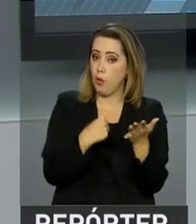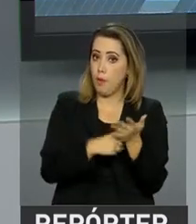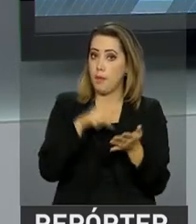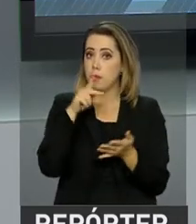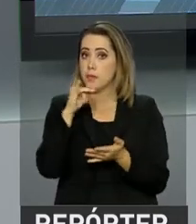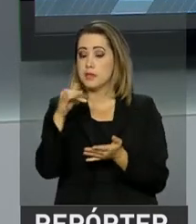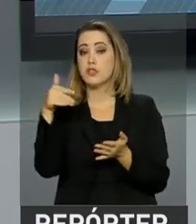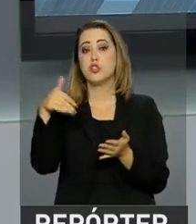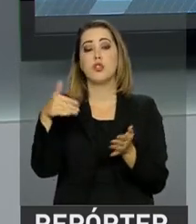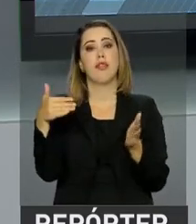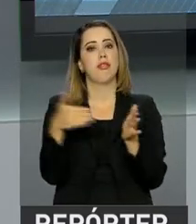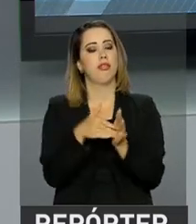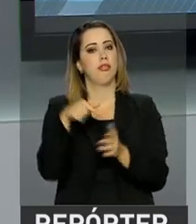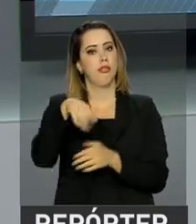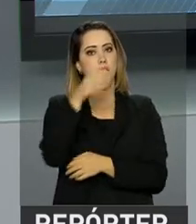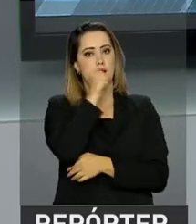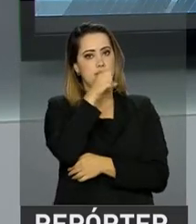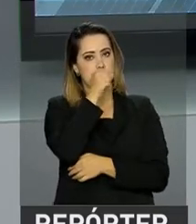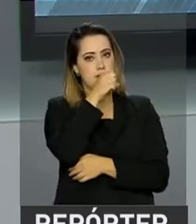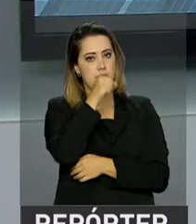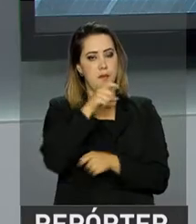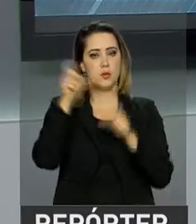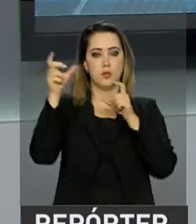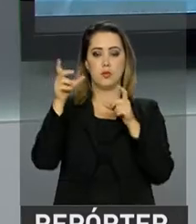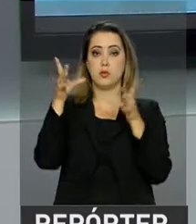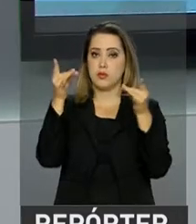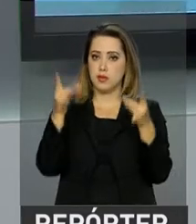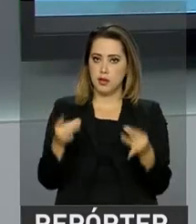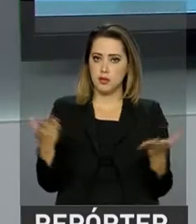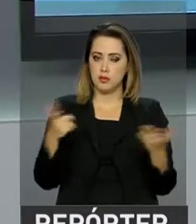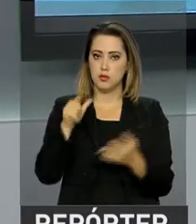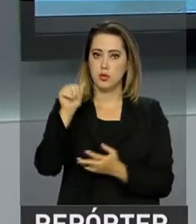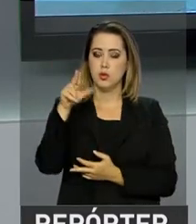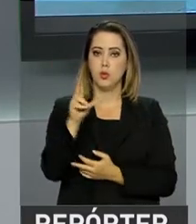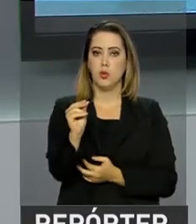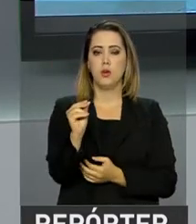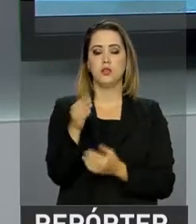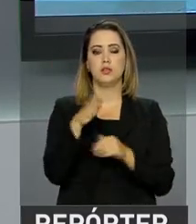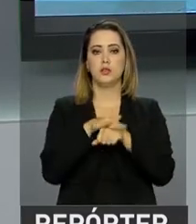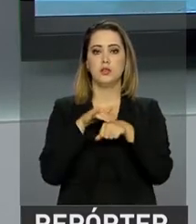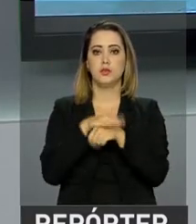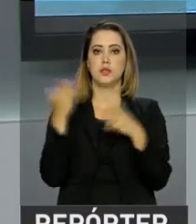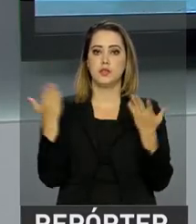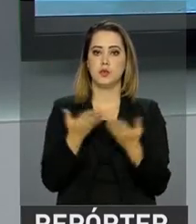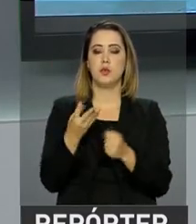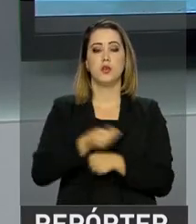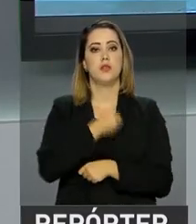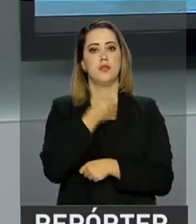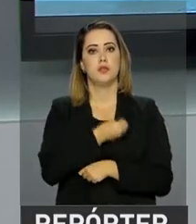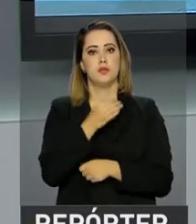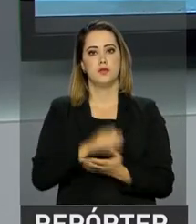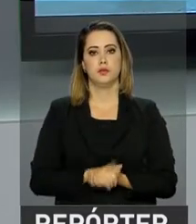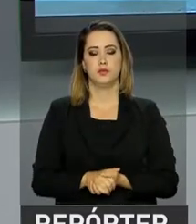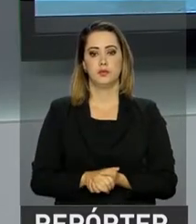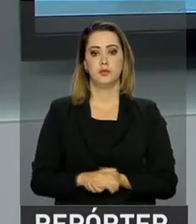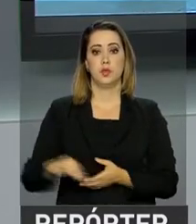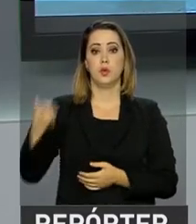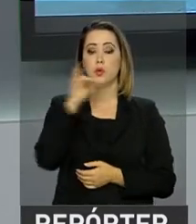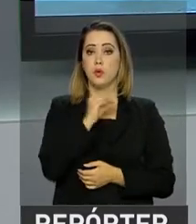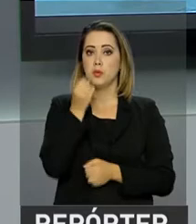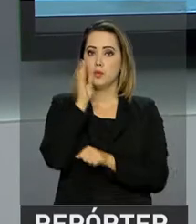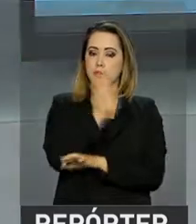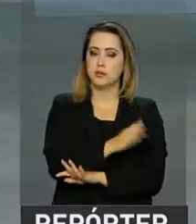este sábado os detalhes com a porta na cara que conversa com a gente ao vivo o lagoa na boa tarde pra você falar